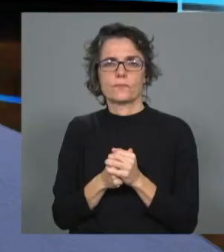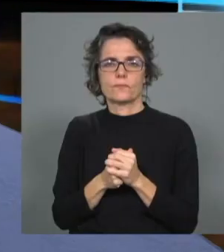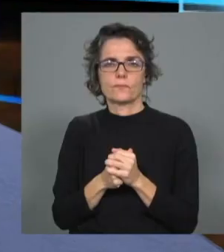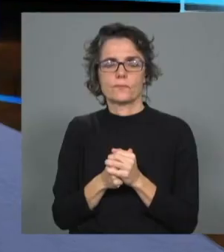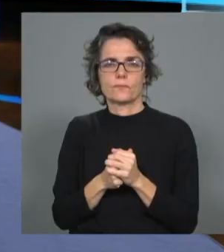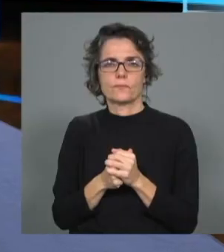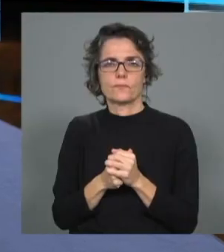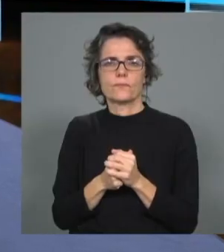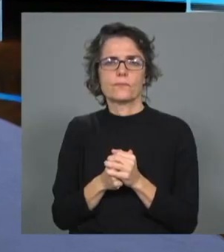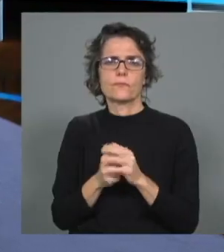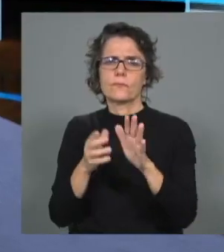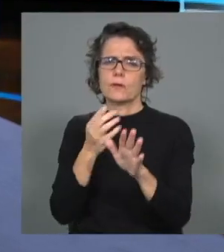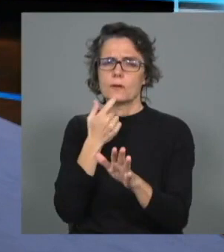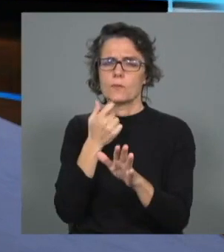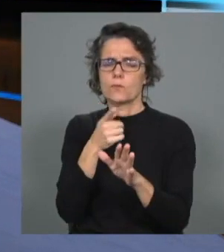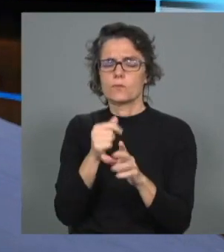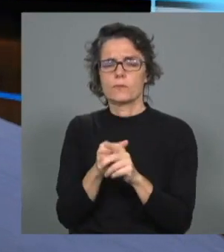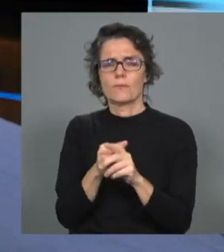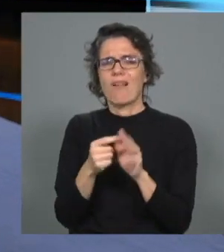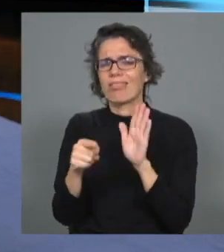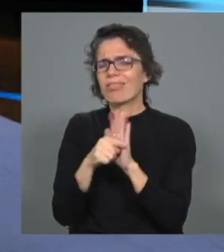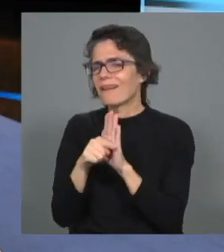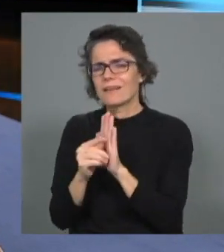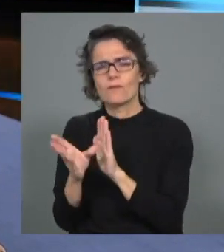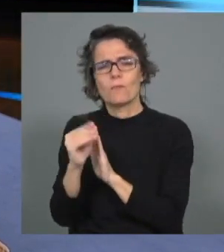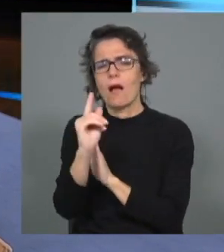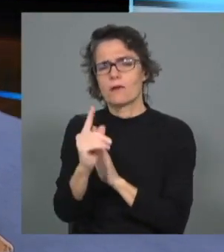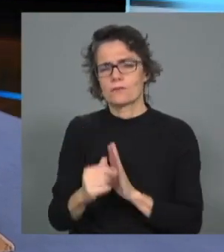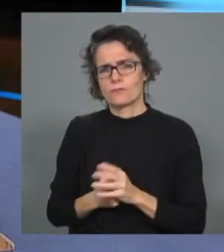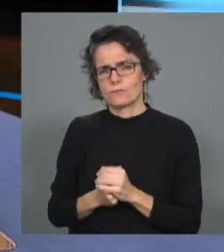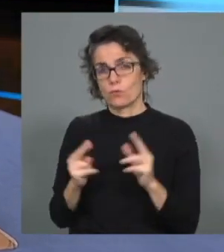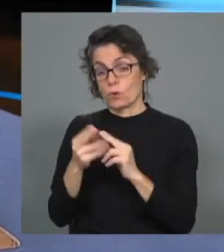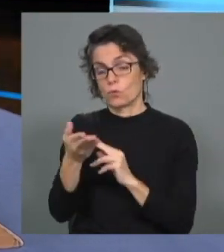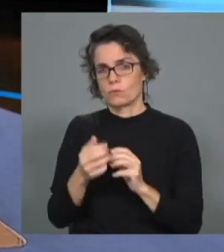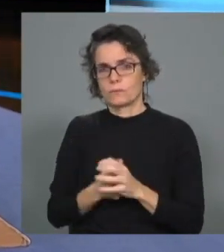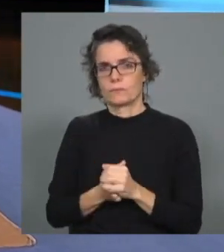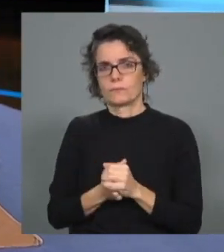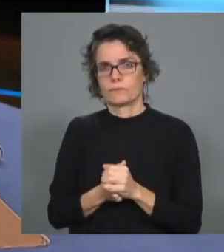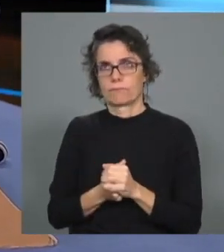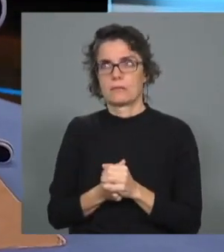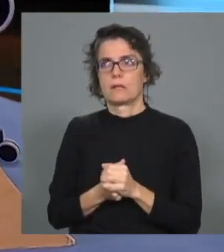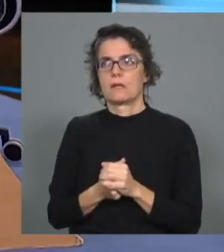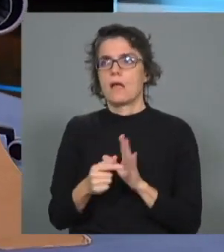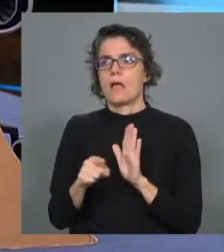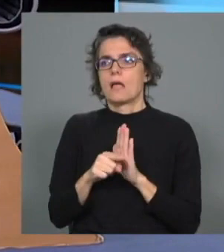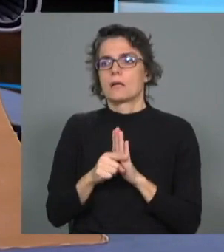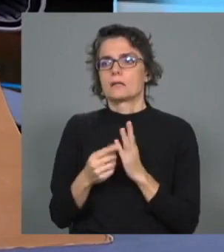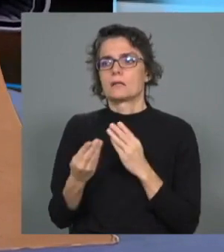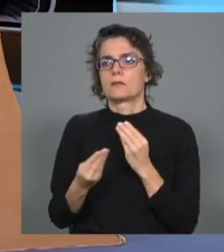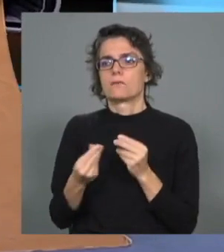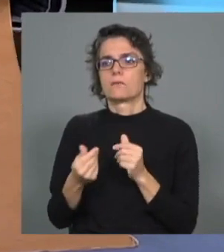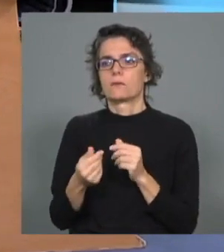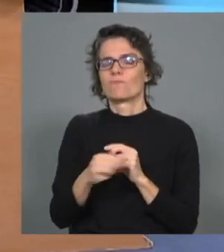se lhe pedisse o aspecto mais negativo desta cimeira? Mais negativo, eu diria que há